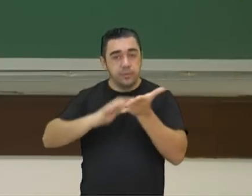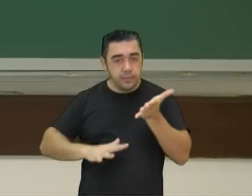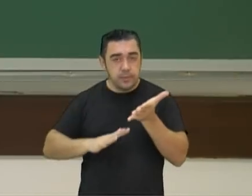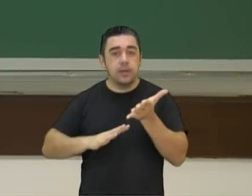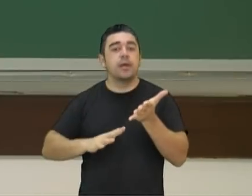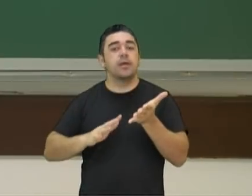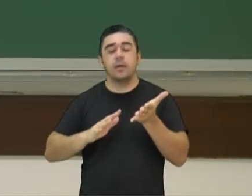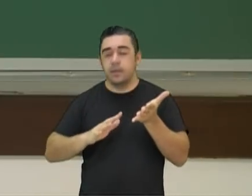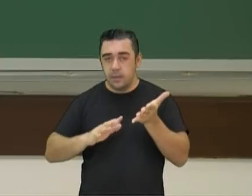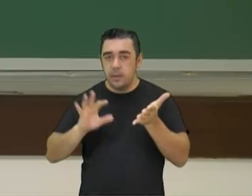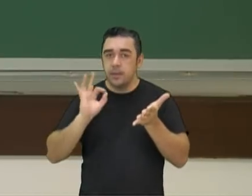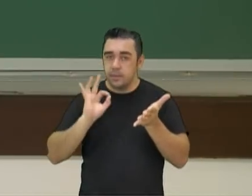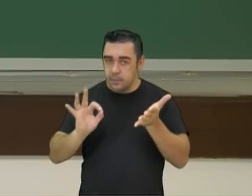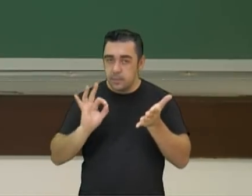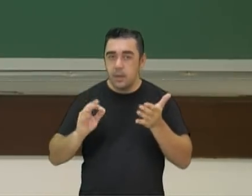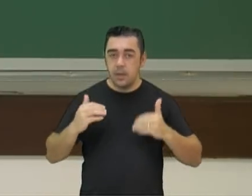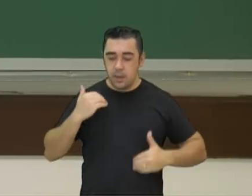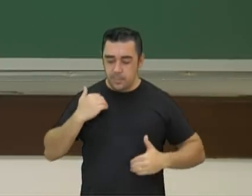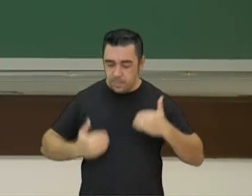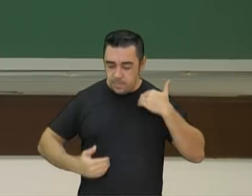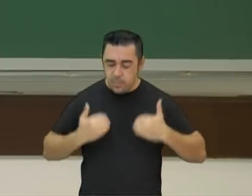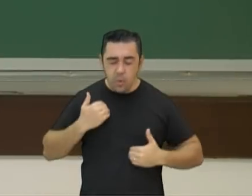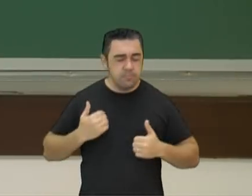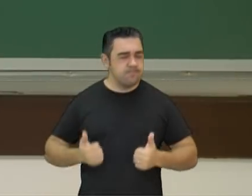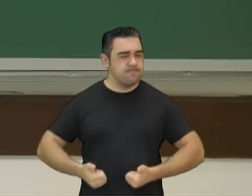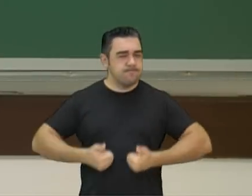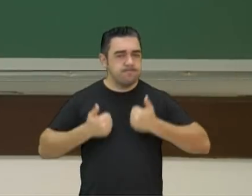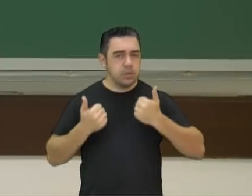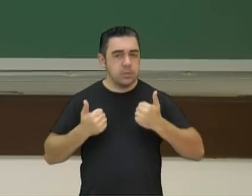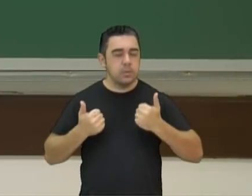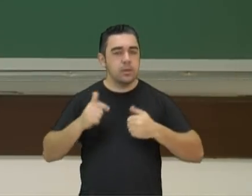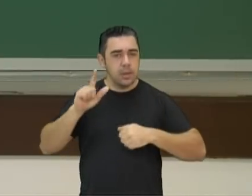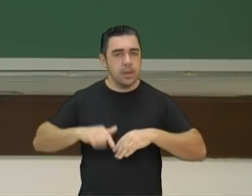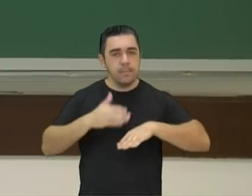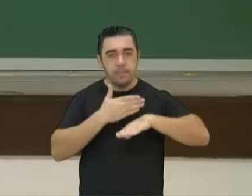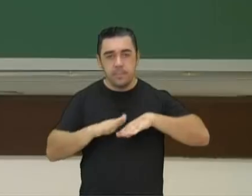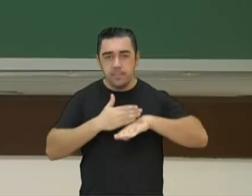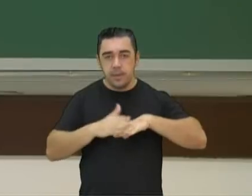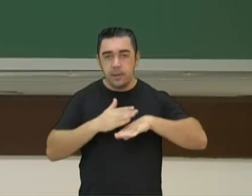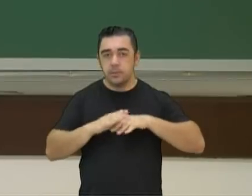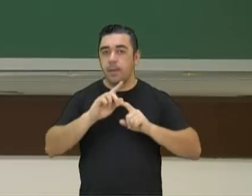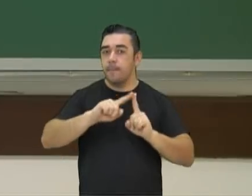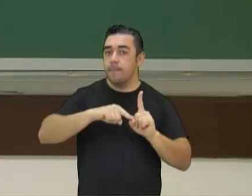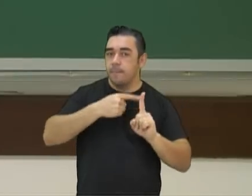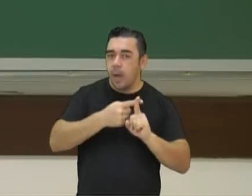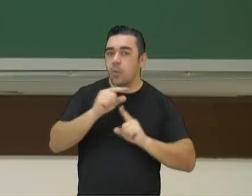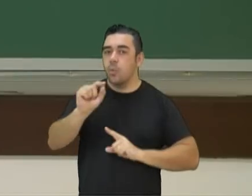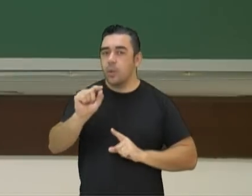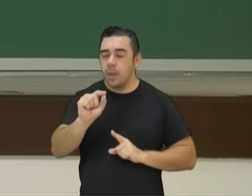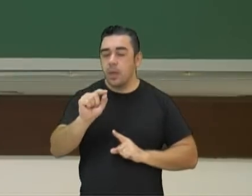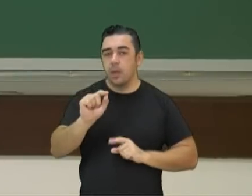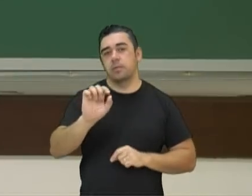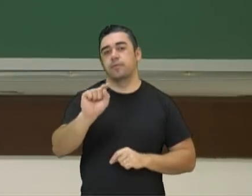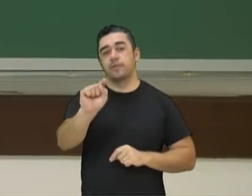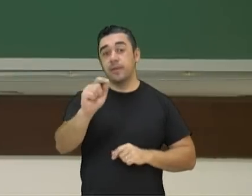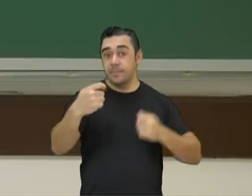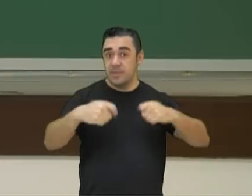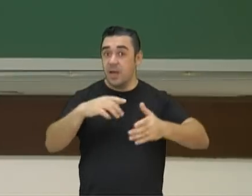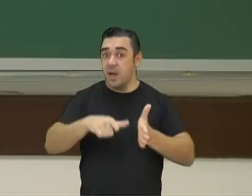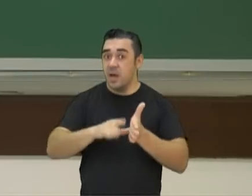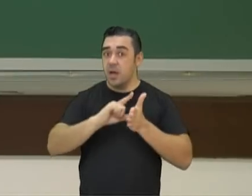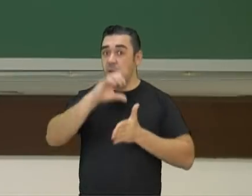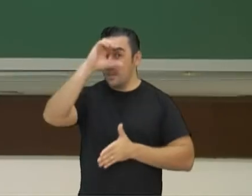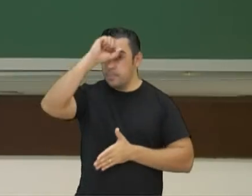são ótimas para o nosso corpo, são excelentes a prática, mas se você não sabe nadar,